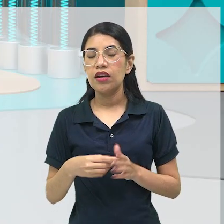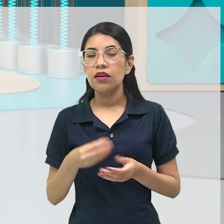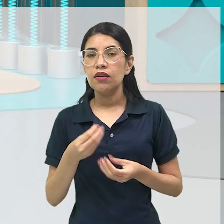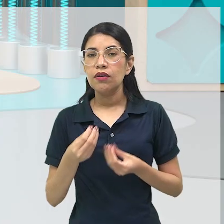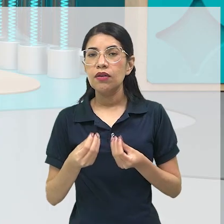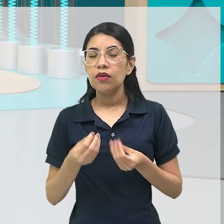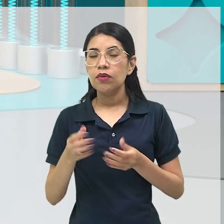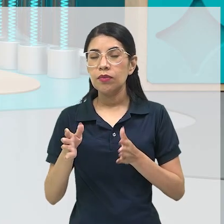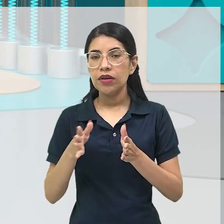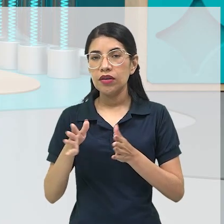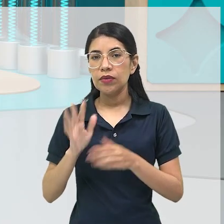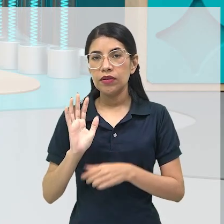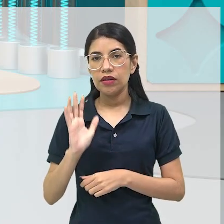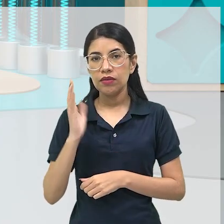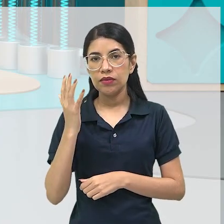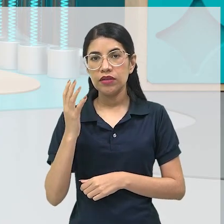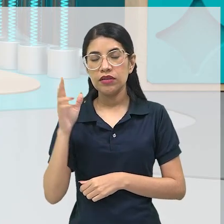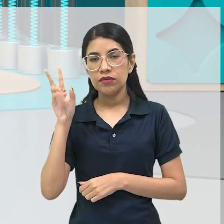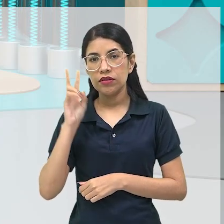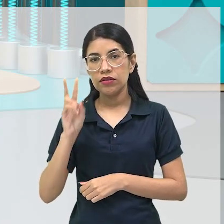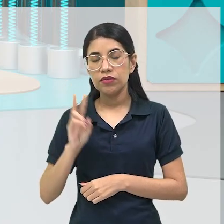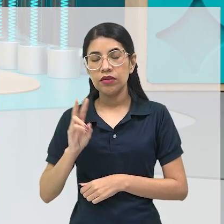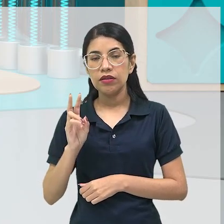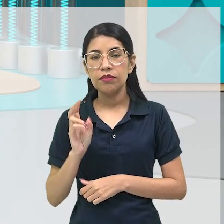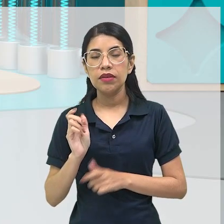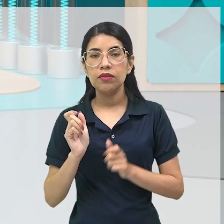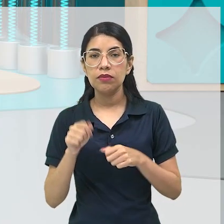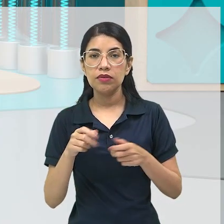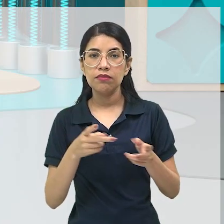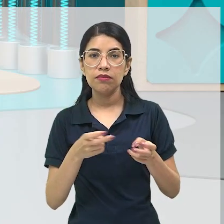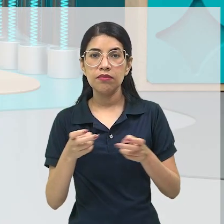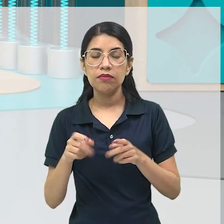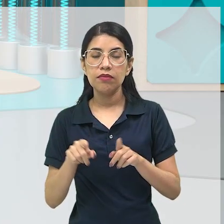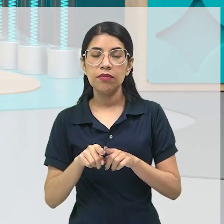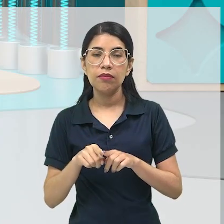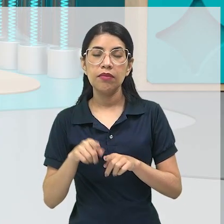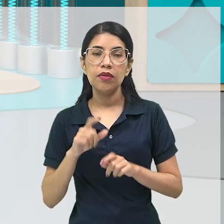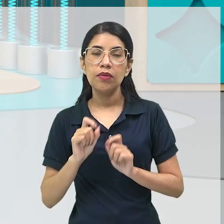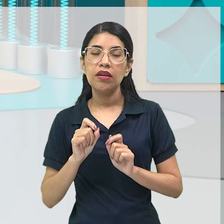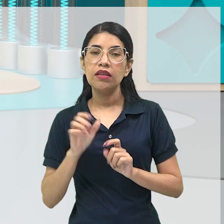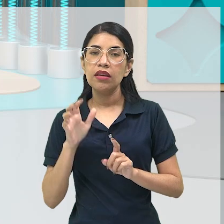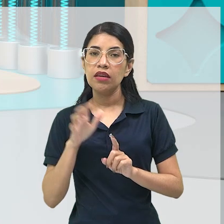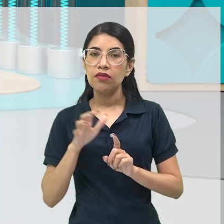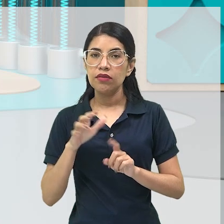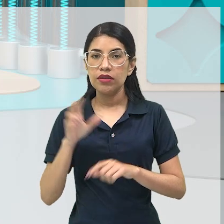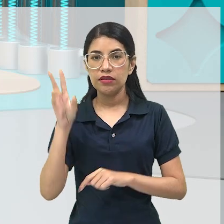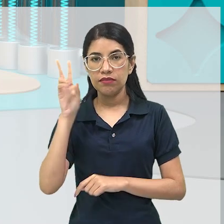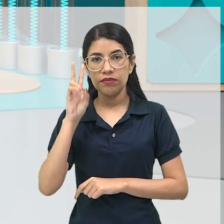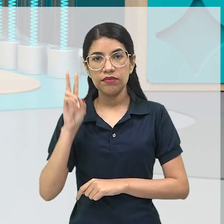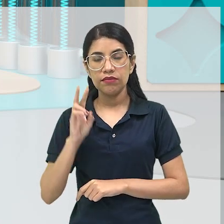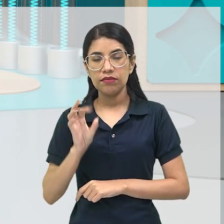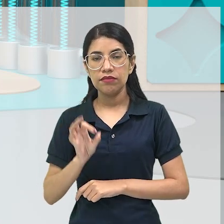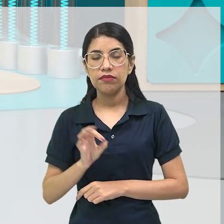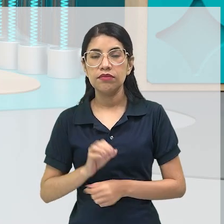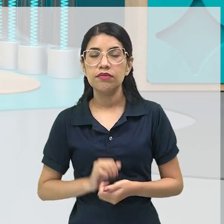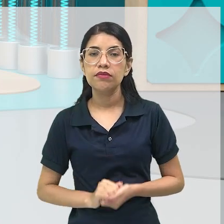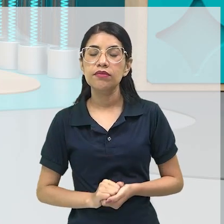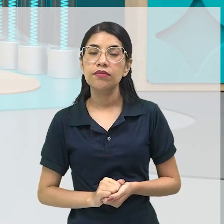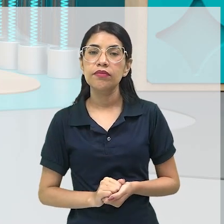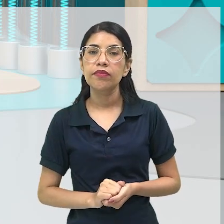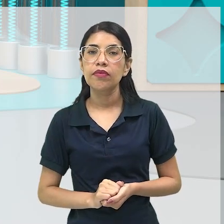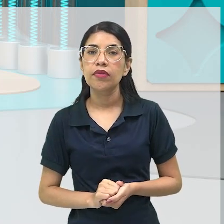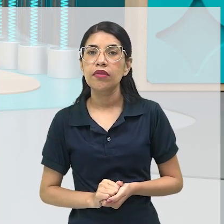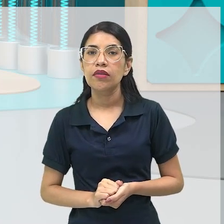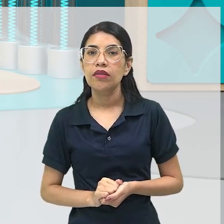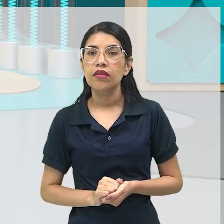desse momento. Então, a gente acaba percebendo que tem essa influência histórica. Porque quando